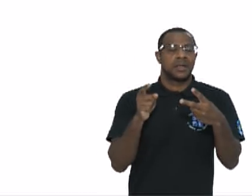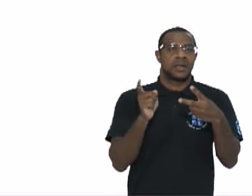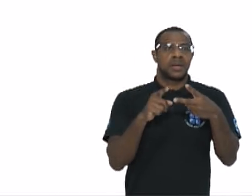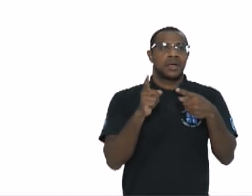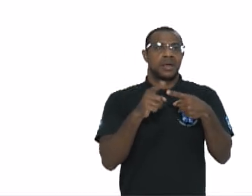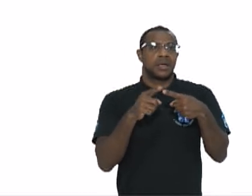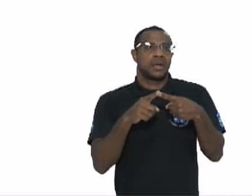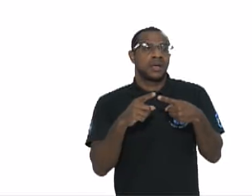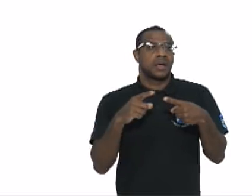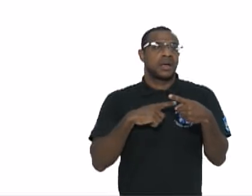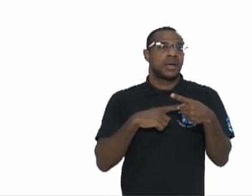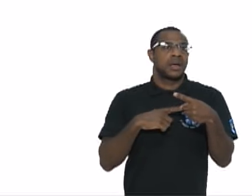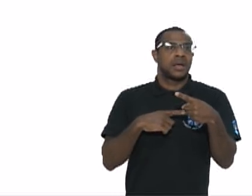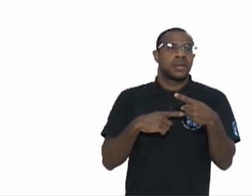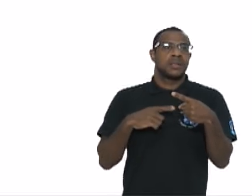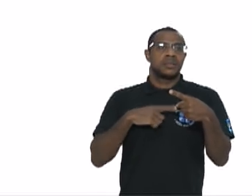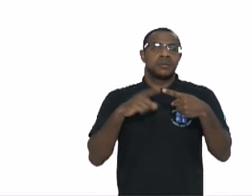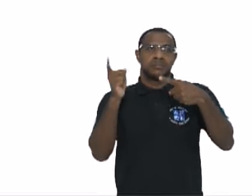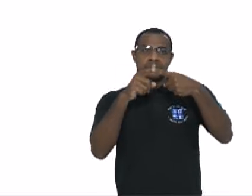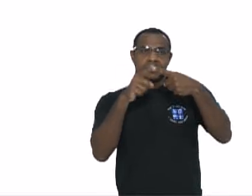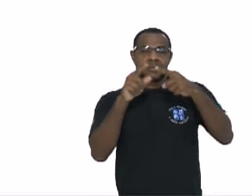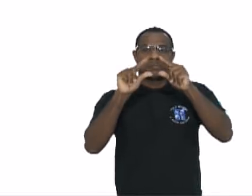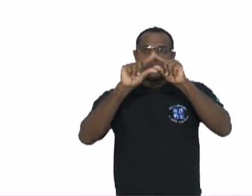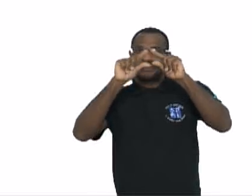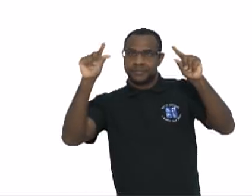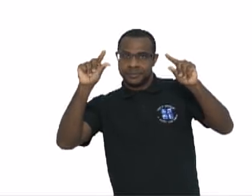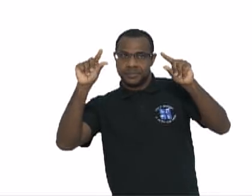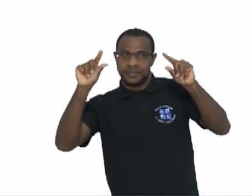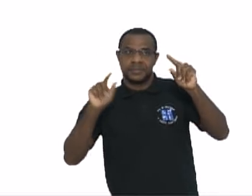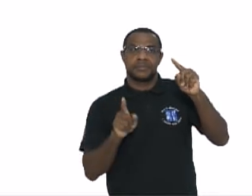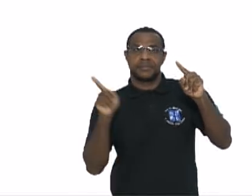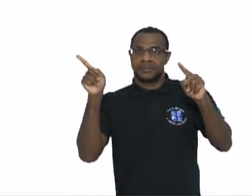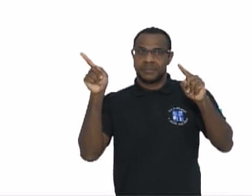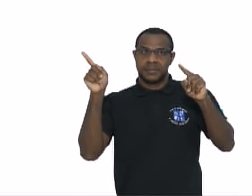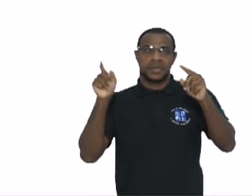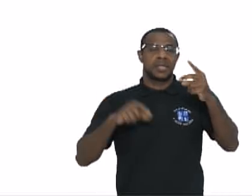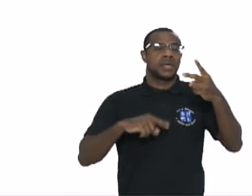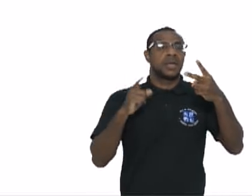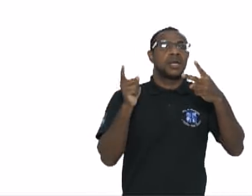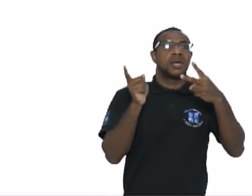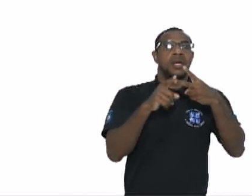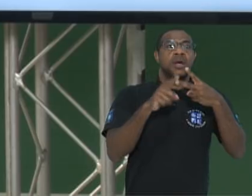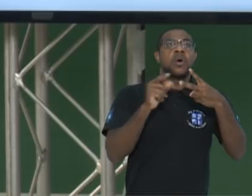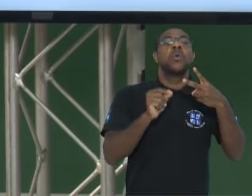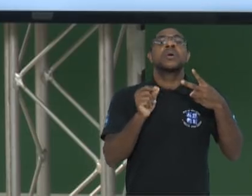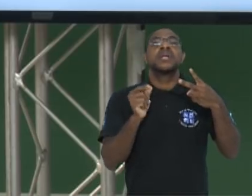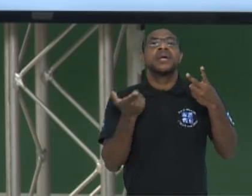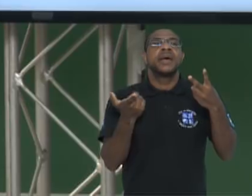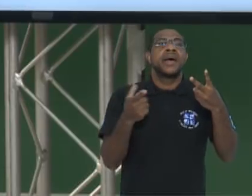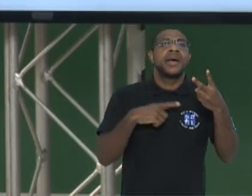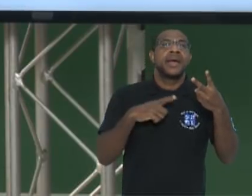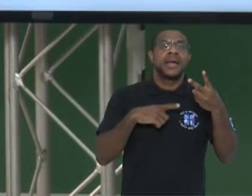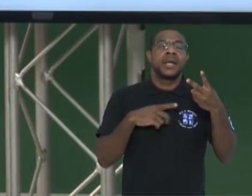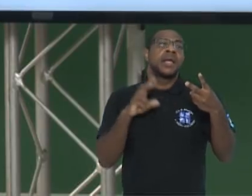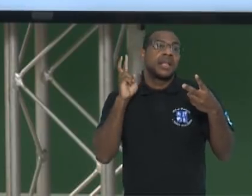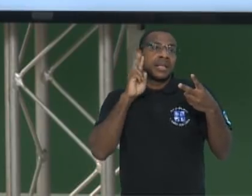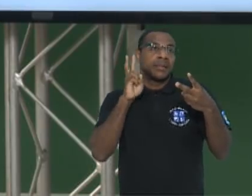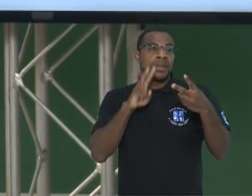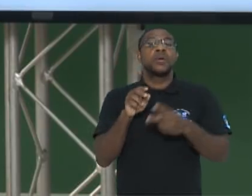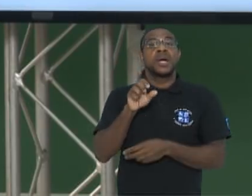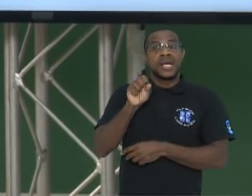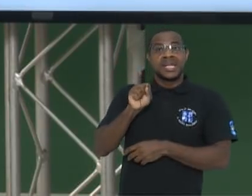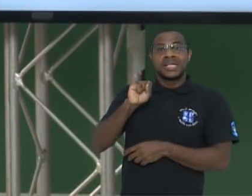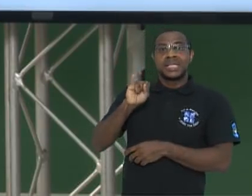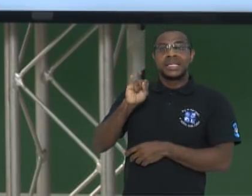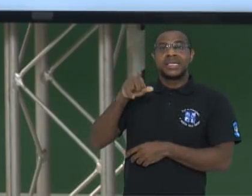leitor? Ou há um efeito sinestésico que permite aguçar a audição do leitor? Lembrando que